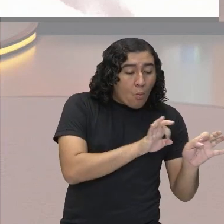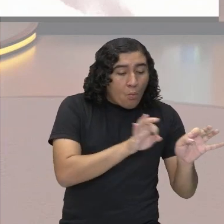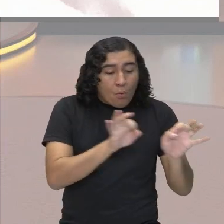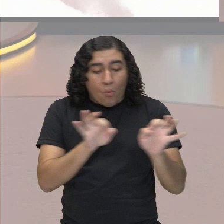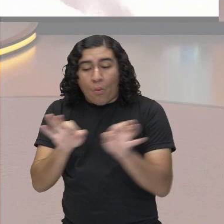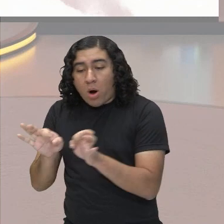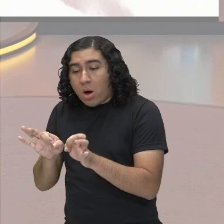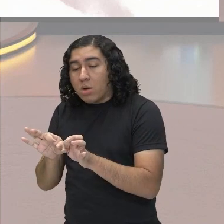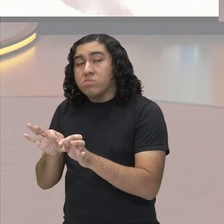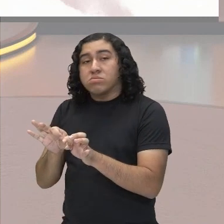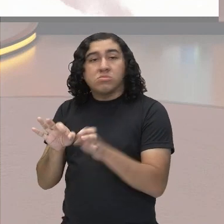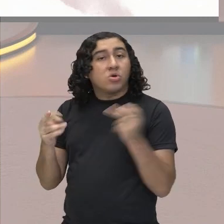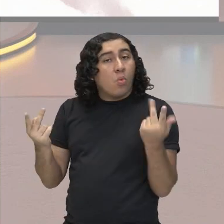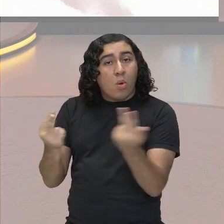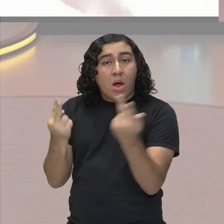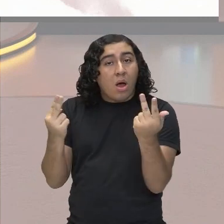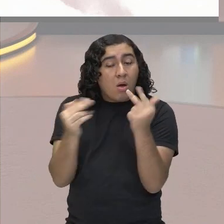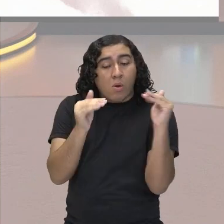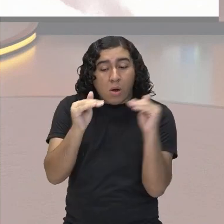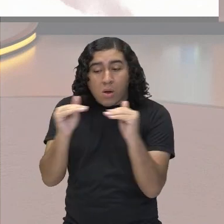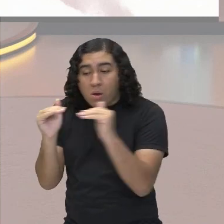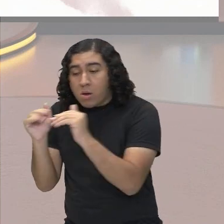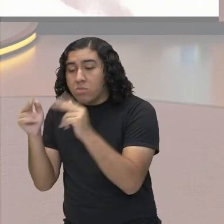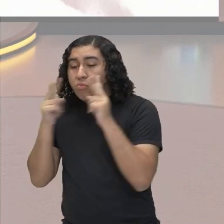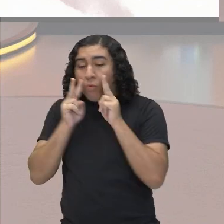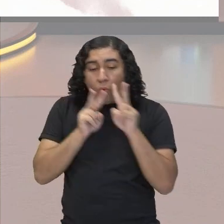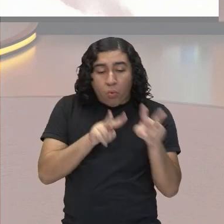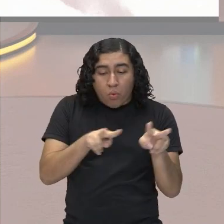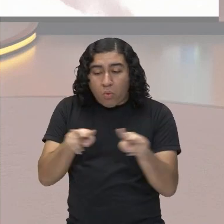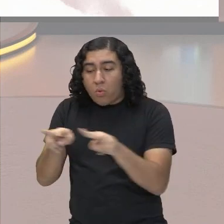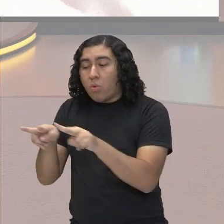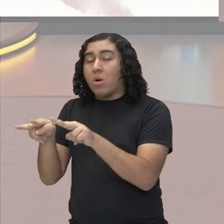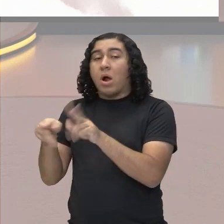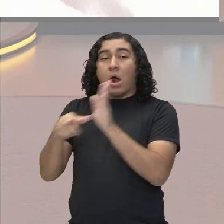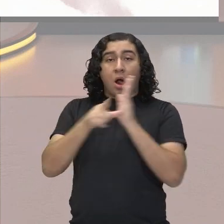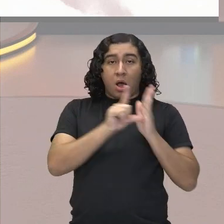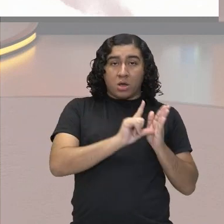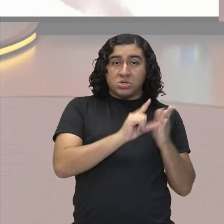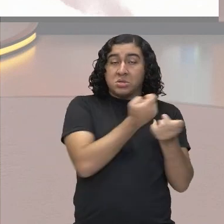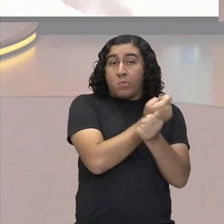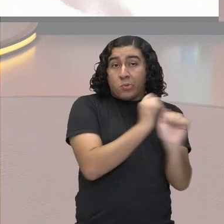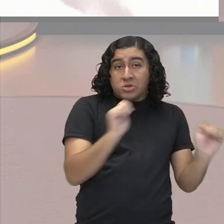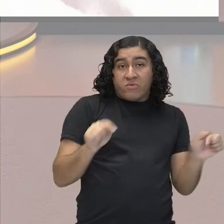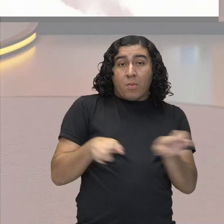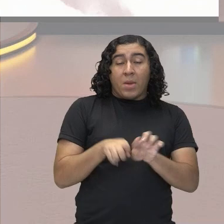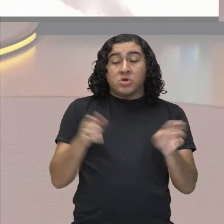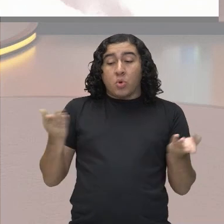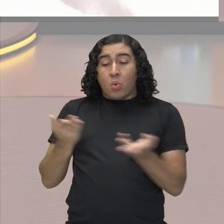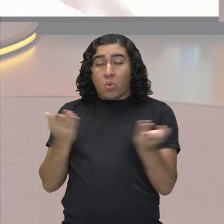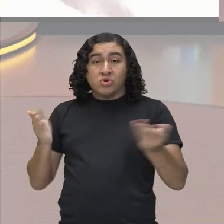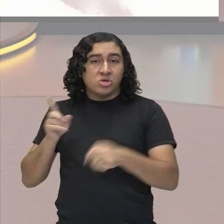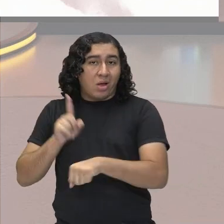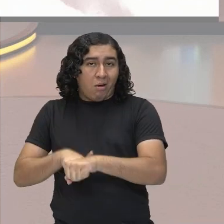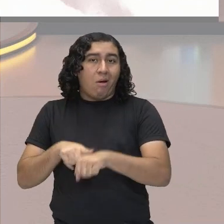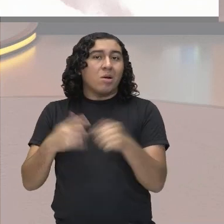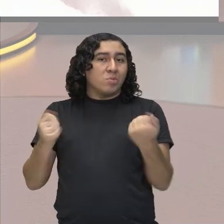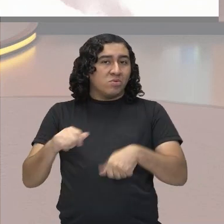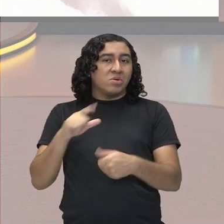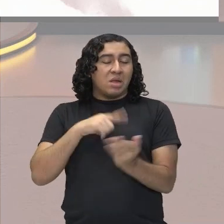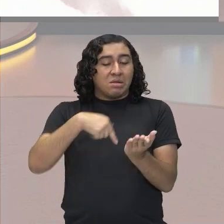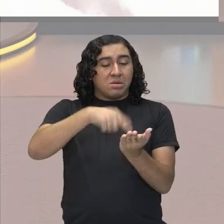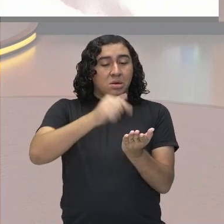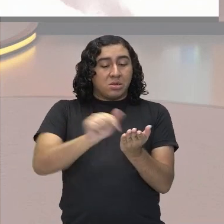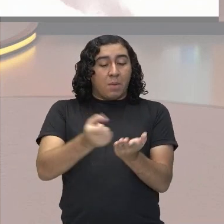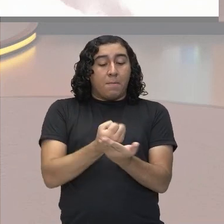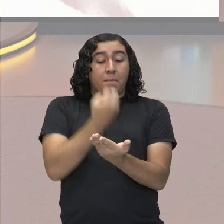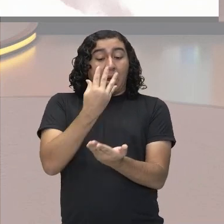real. Antes, nós não conseguíamos fazer isso. Hoje, nós conseguimos acompanhar tudo em tempo real. Daí a importância,